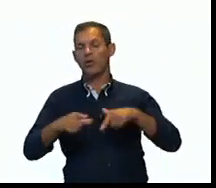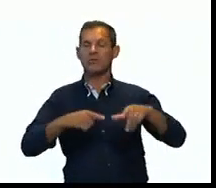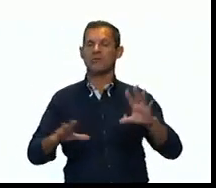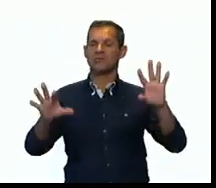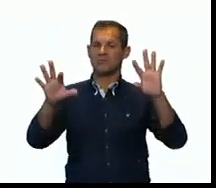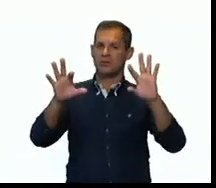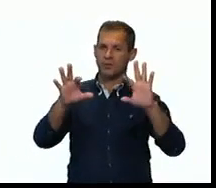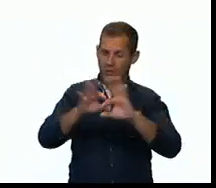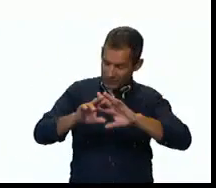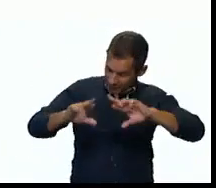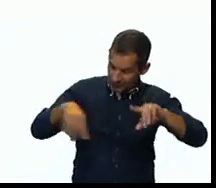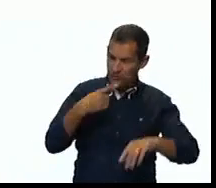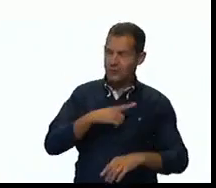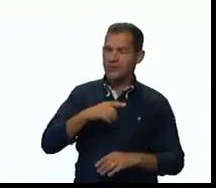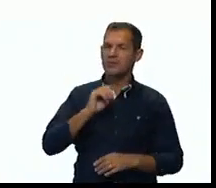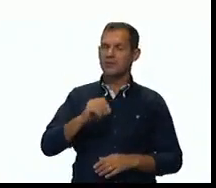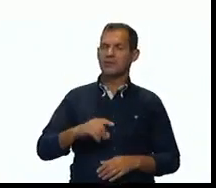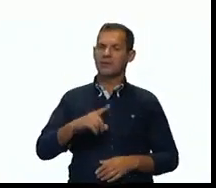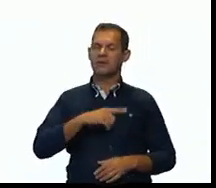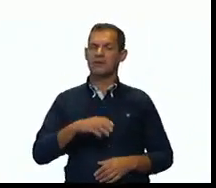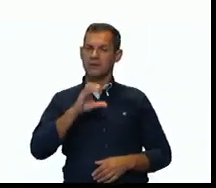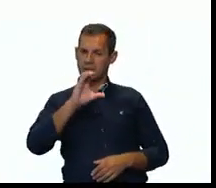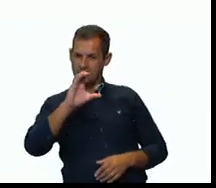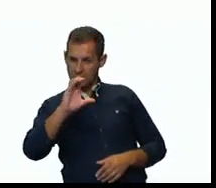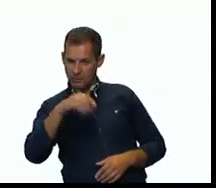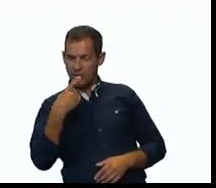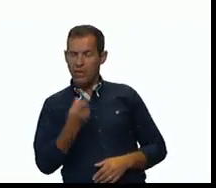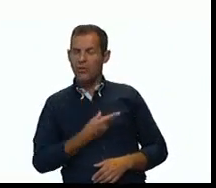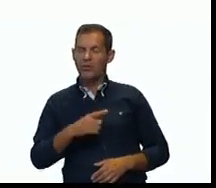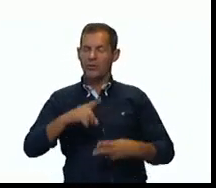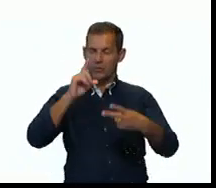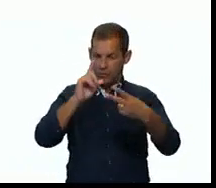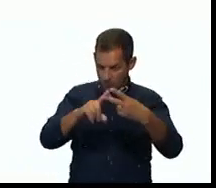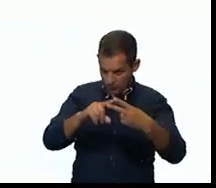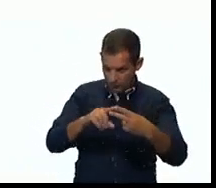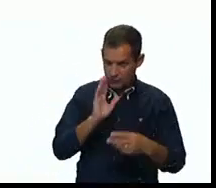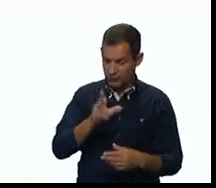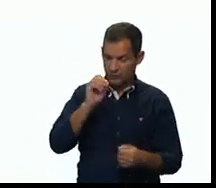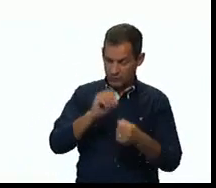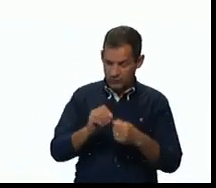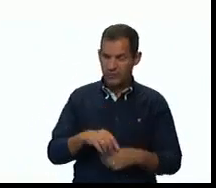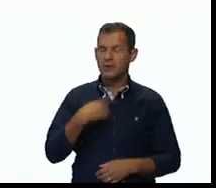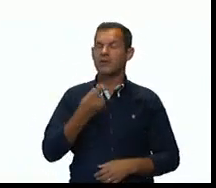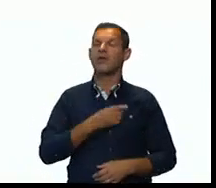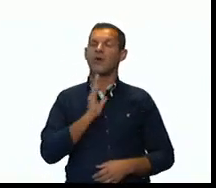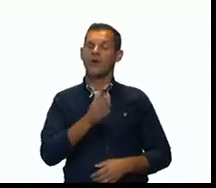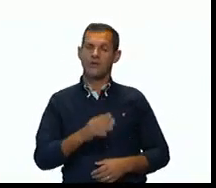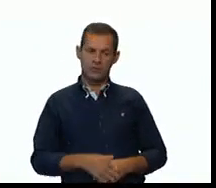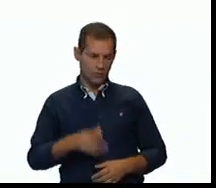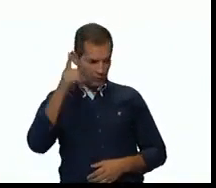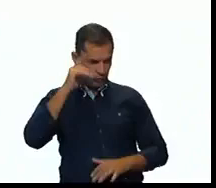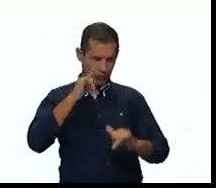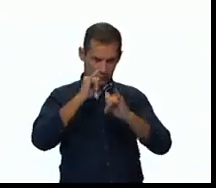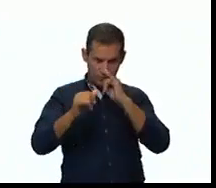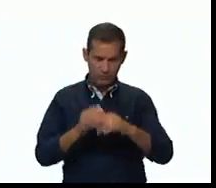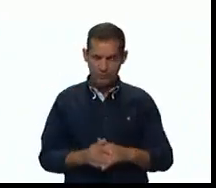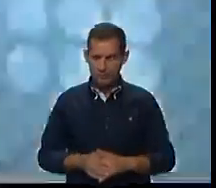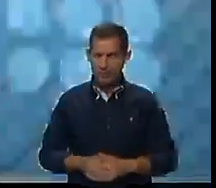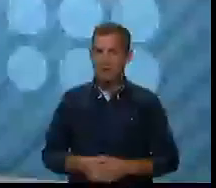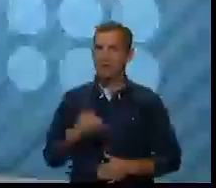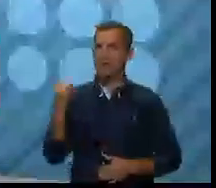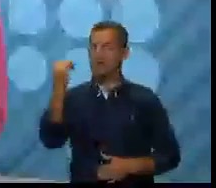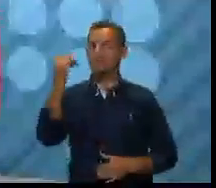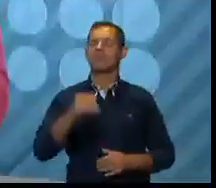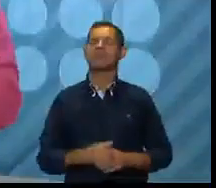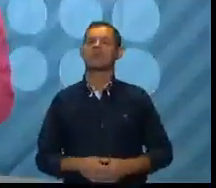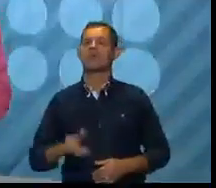integrais indefinidas, nós temos que colocar o c. Então, nosso segundo passo a gente já realizou. A gente já coletou as informações